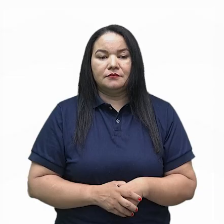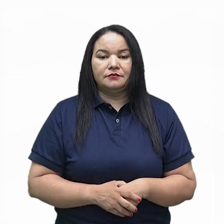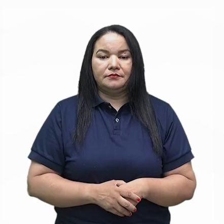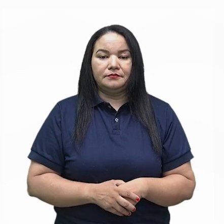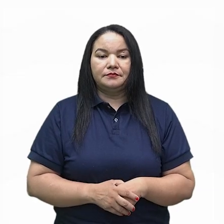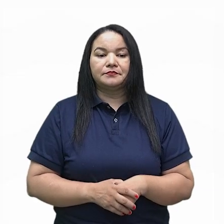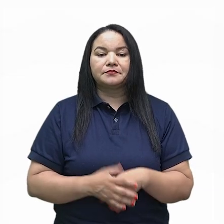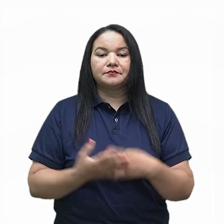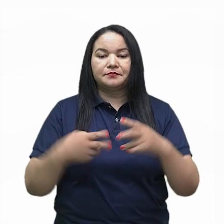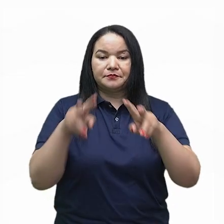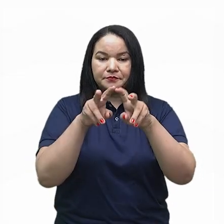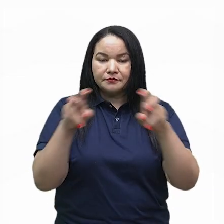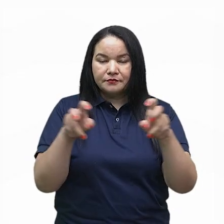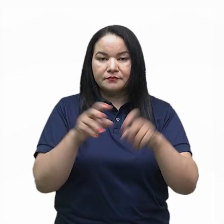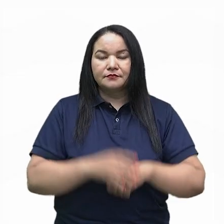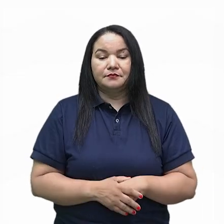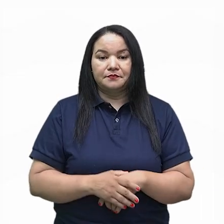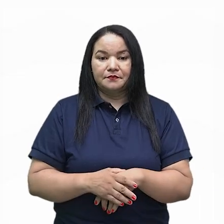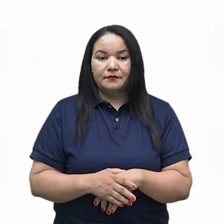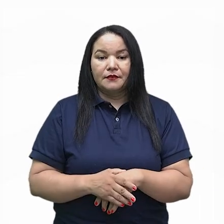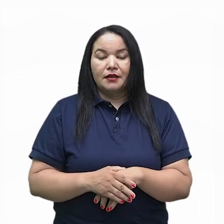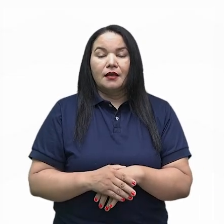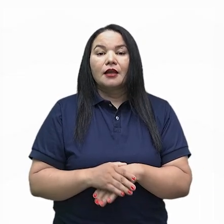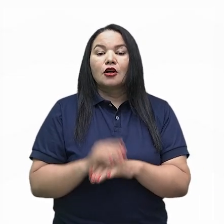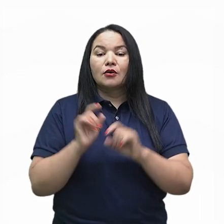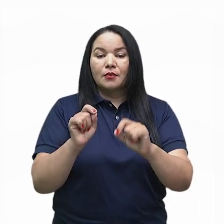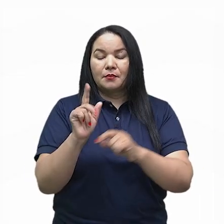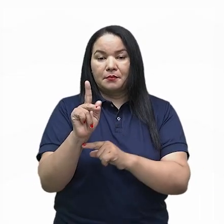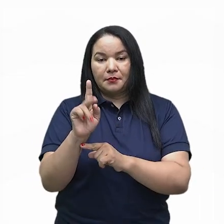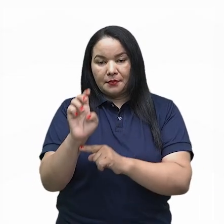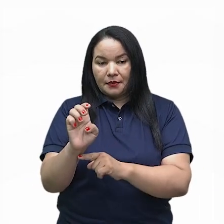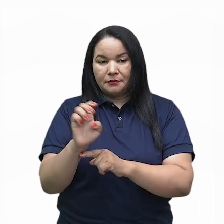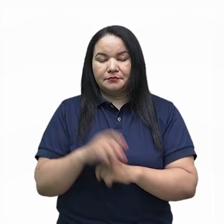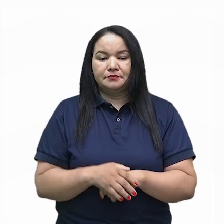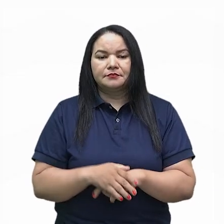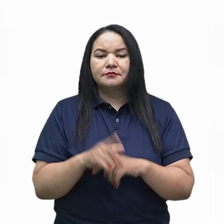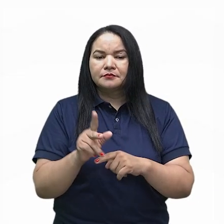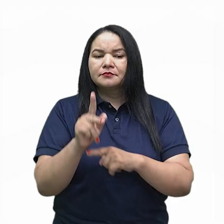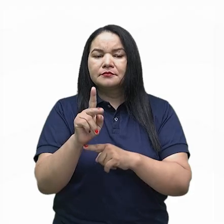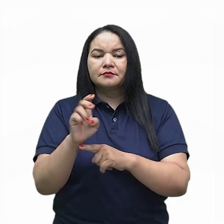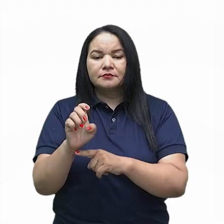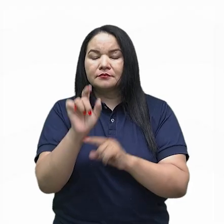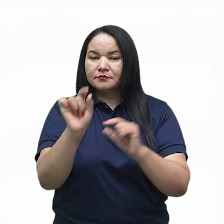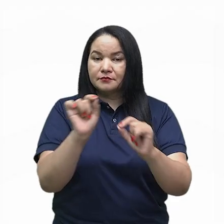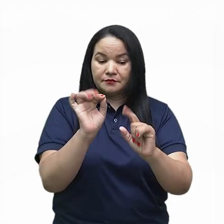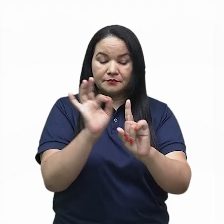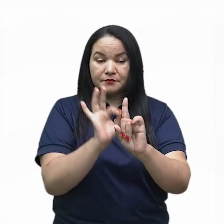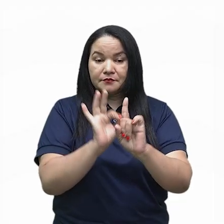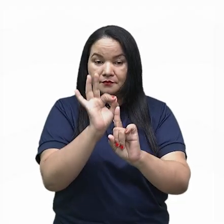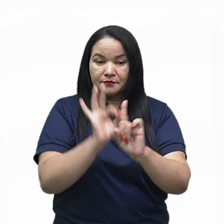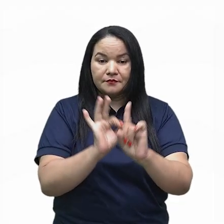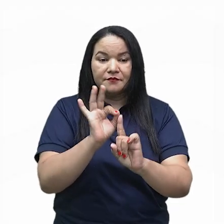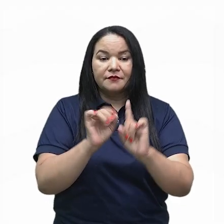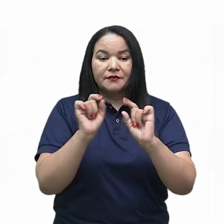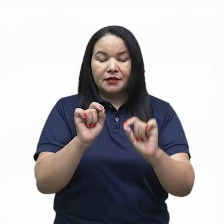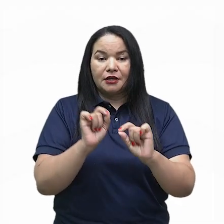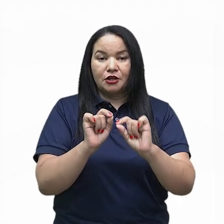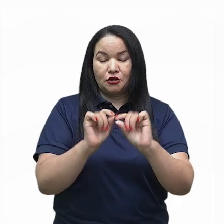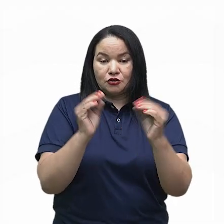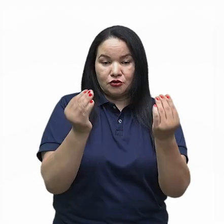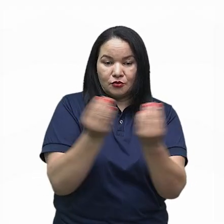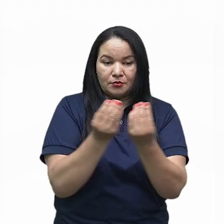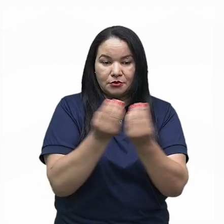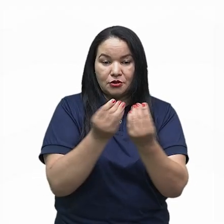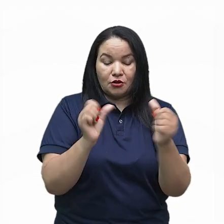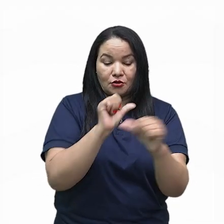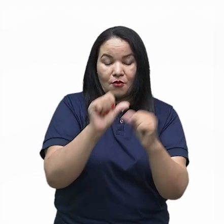de ebulição, que é chamado de PE, né? E o ponto de ebulição é justamente a temperatura em que uma substância